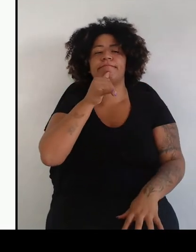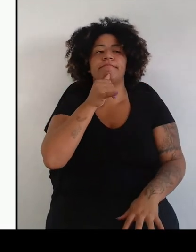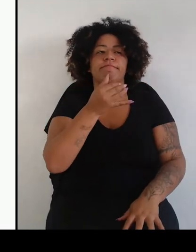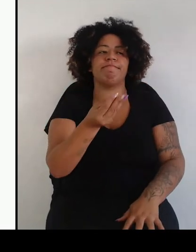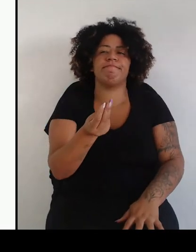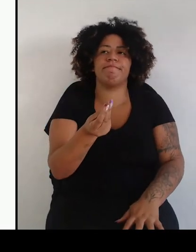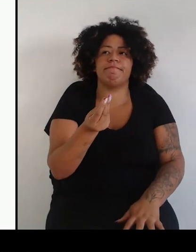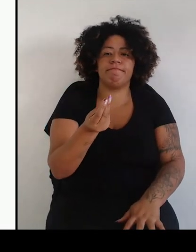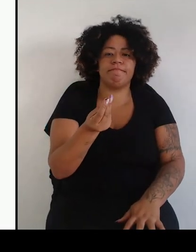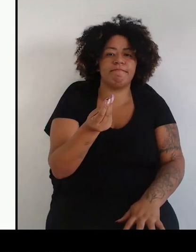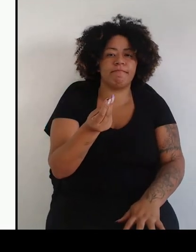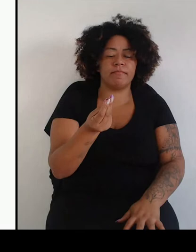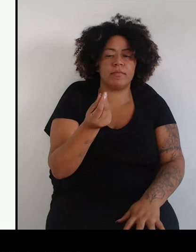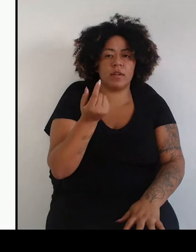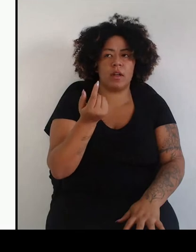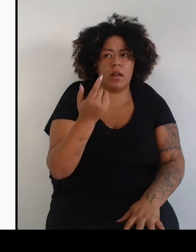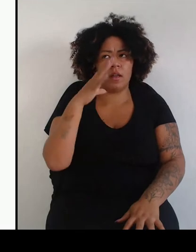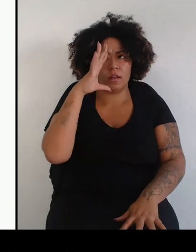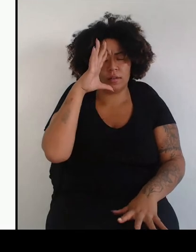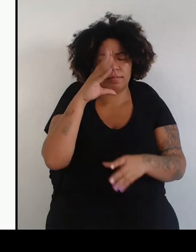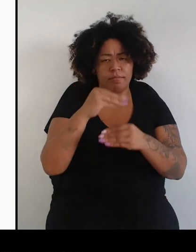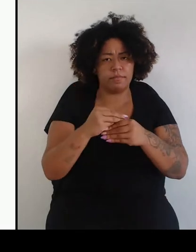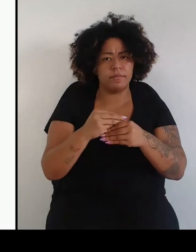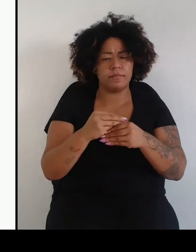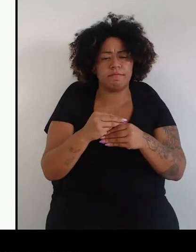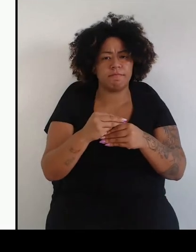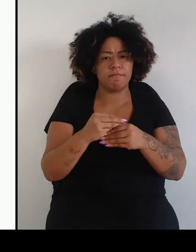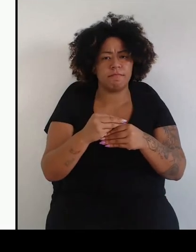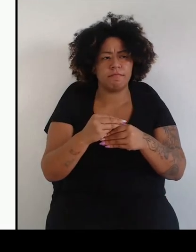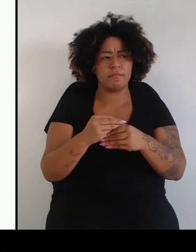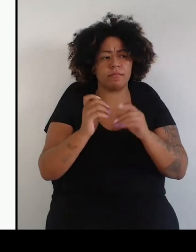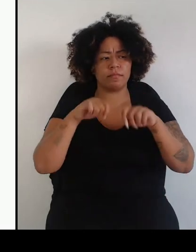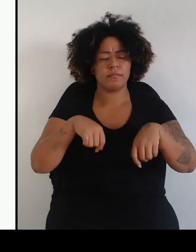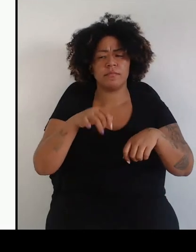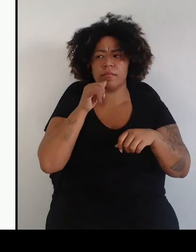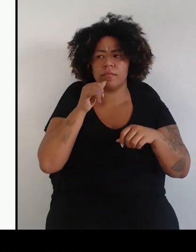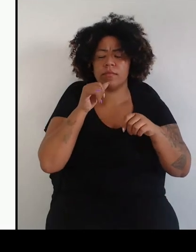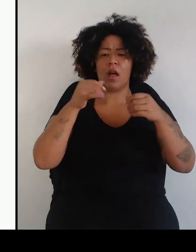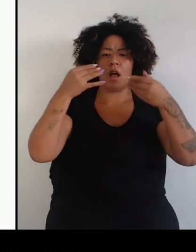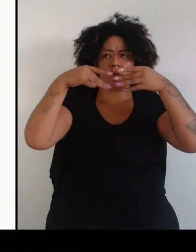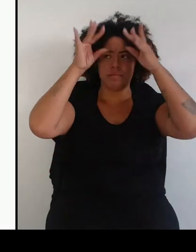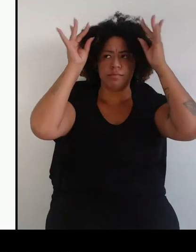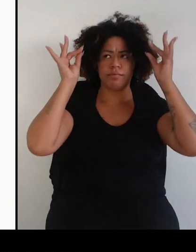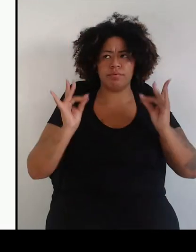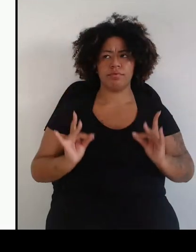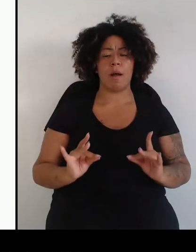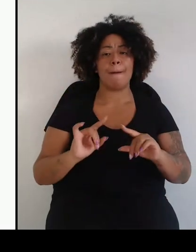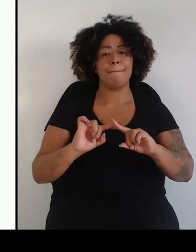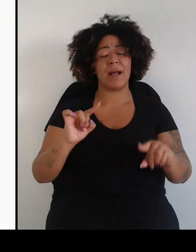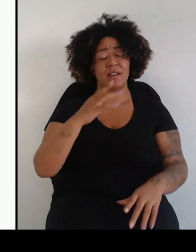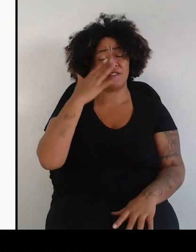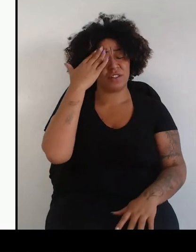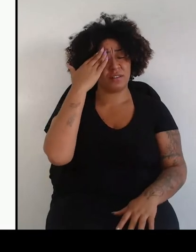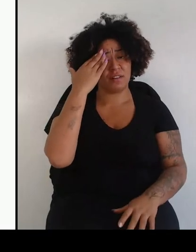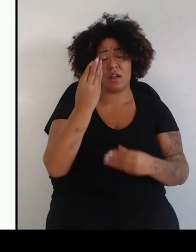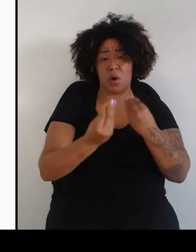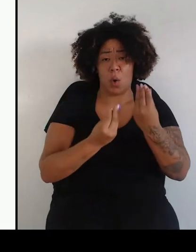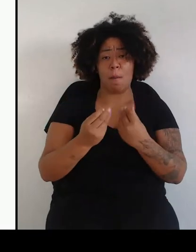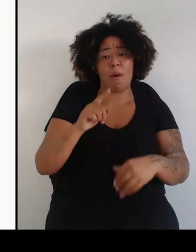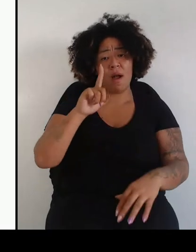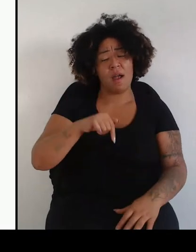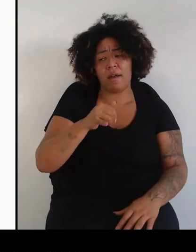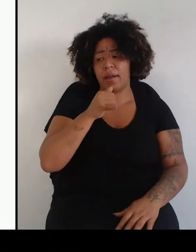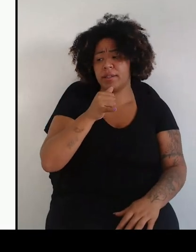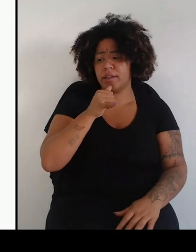da questão do que está por detrás dos véus mas de entender como modo de problematizar o